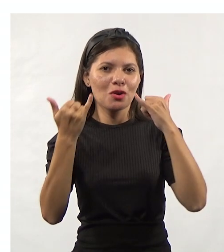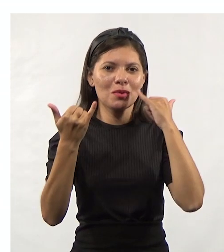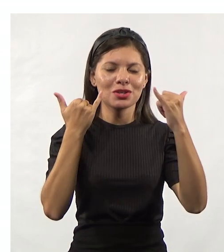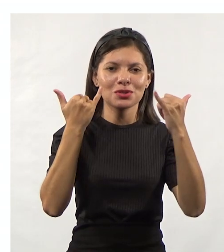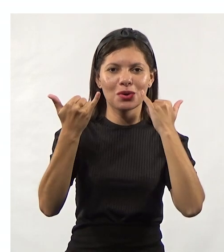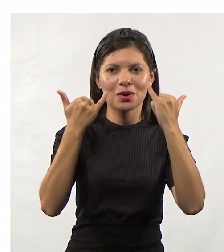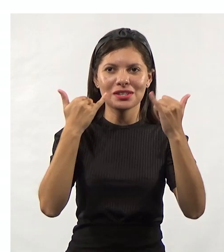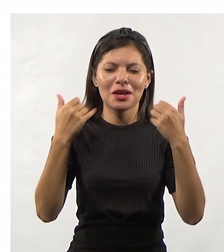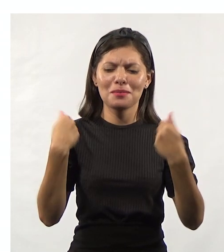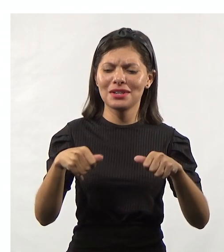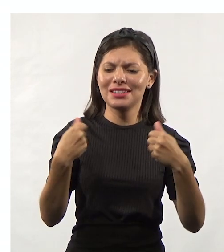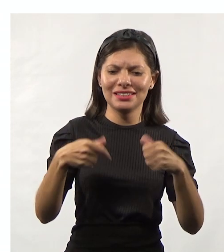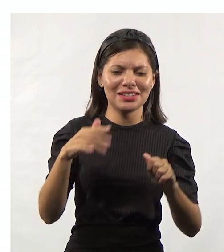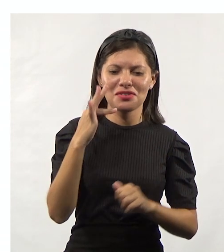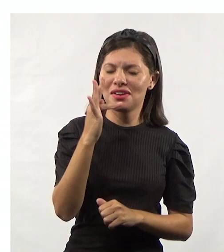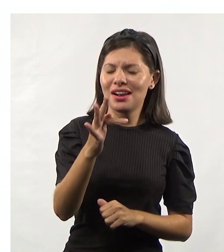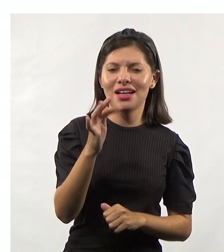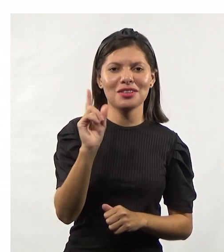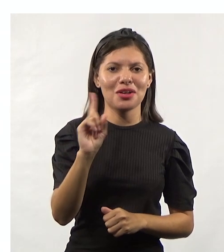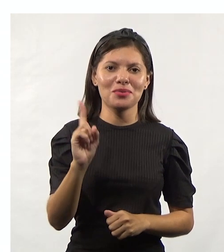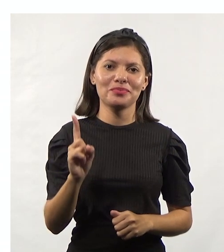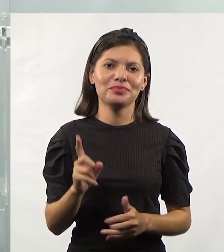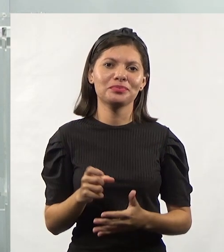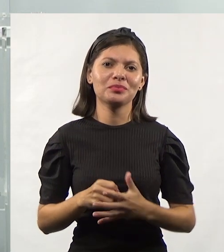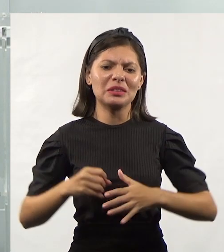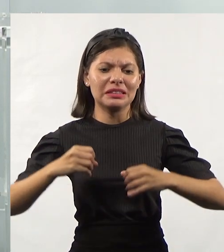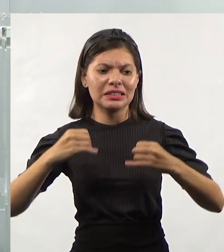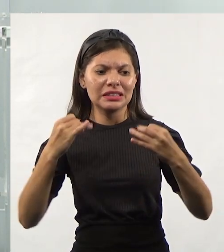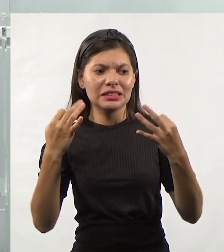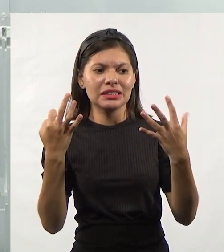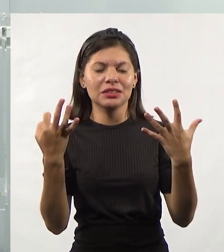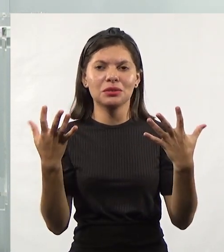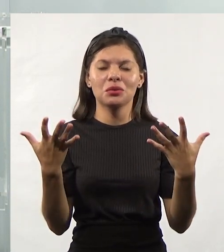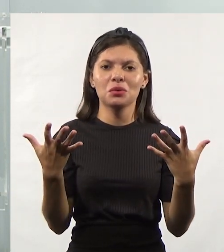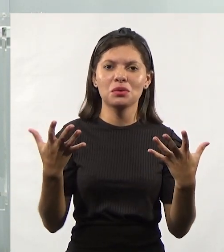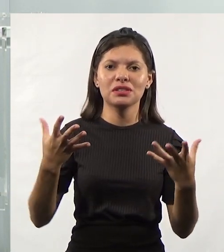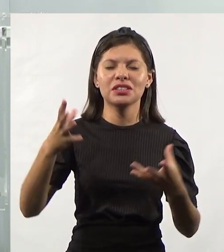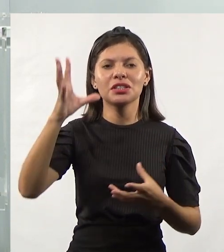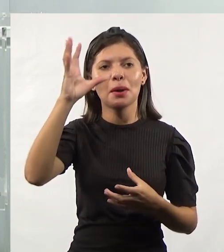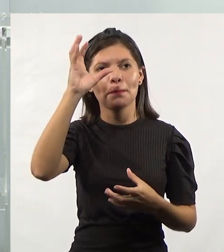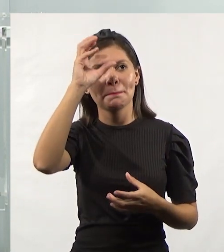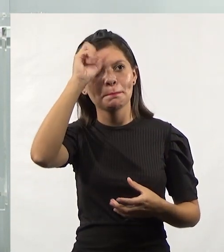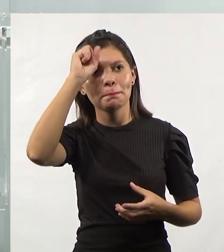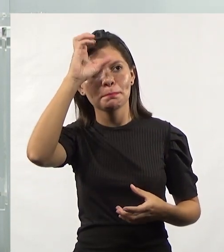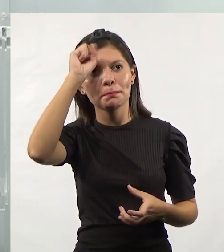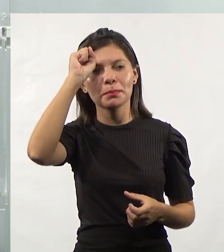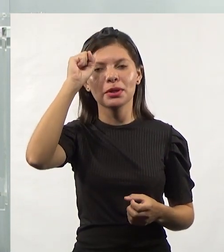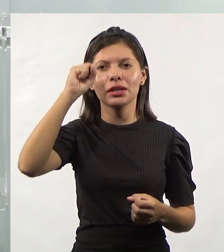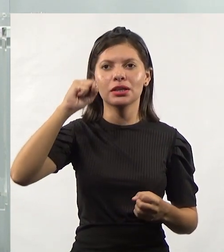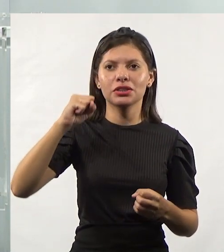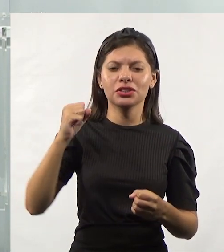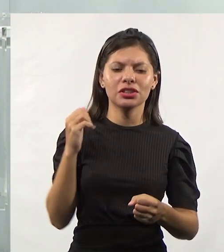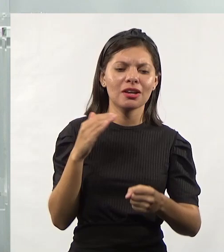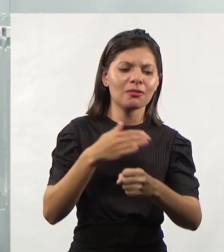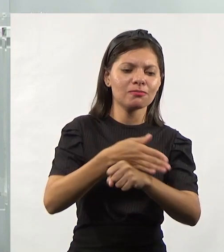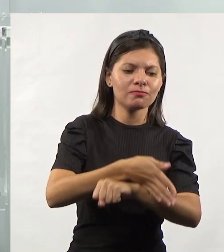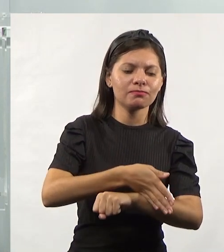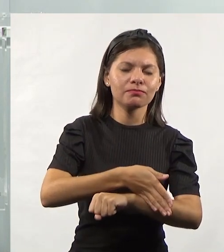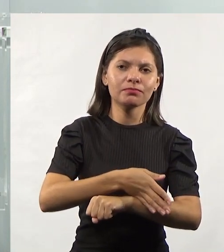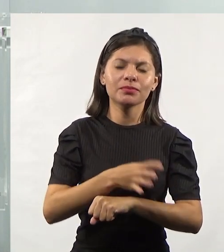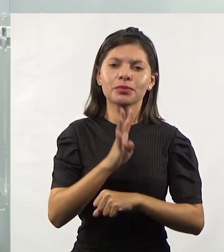informações. Nossa, isso aí nem precisa dizer, né? Quanto de coisa que a gente aprende